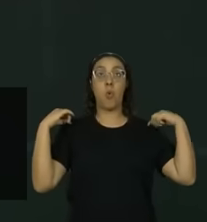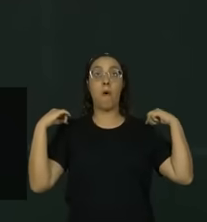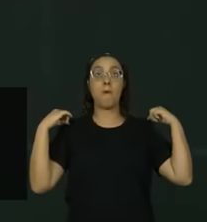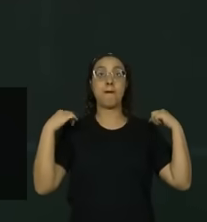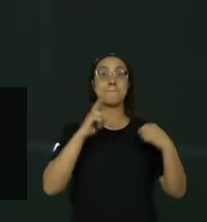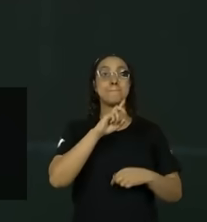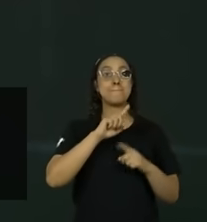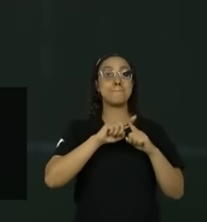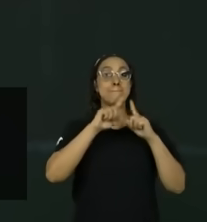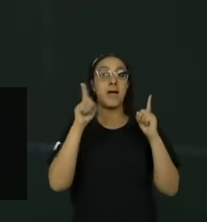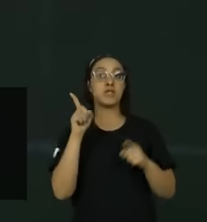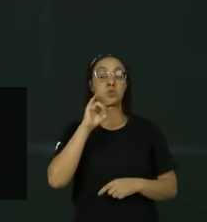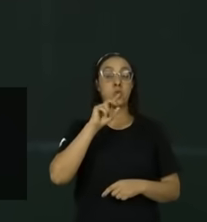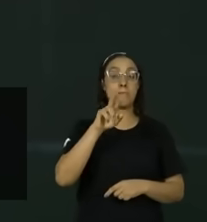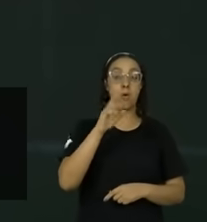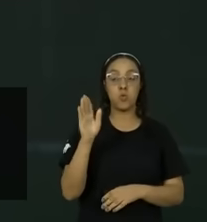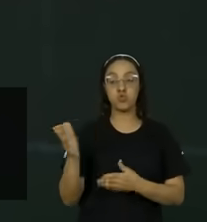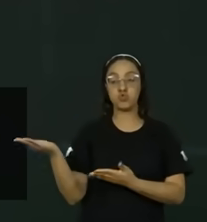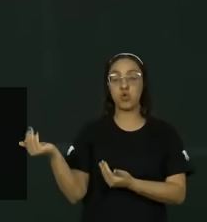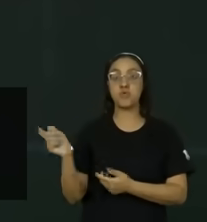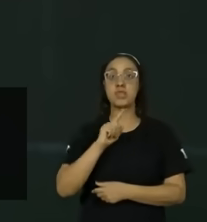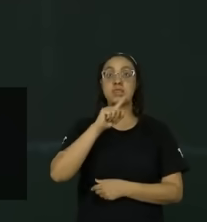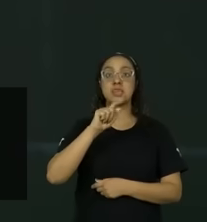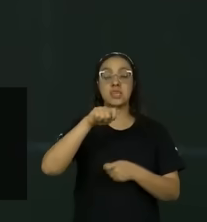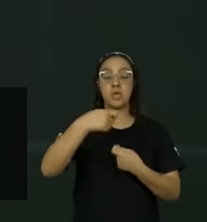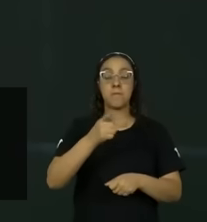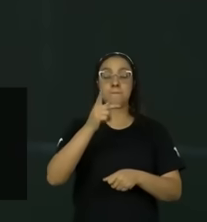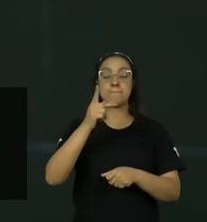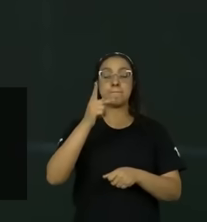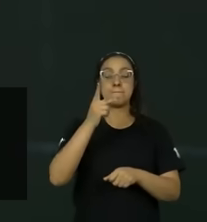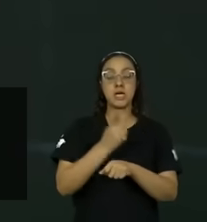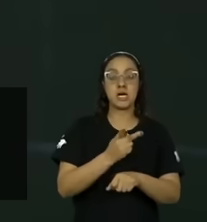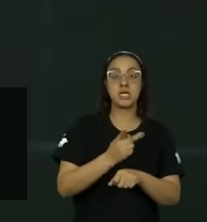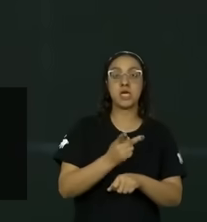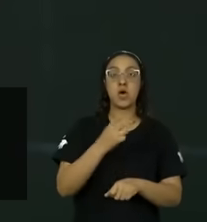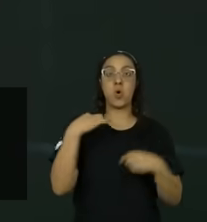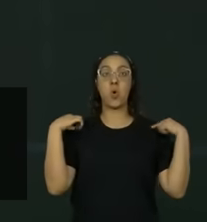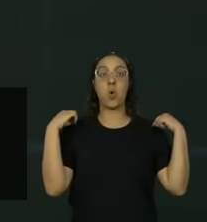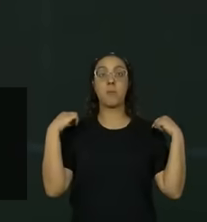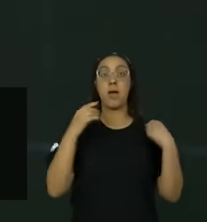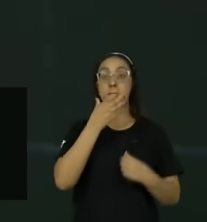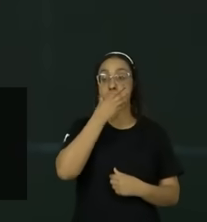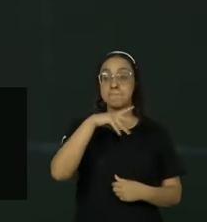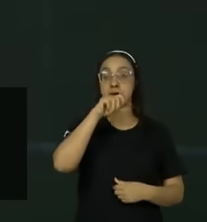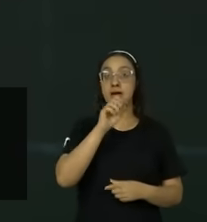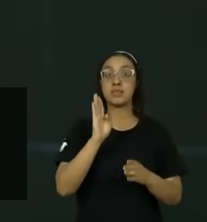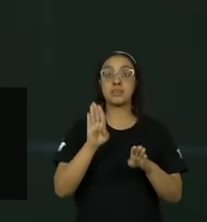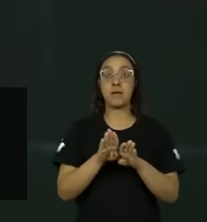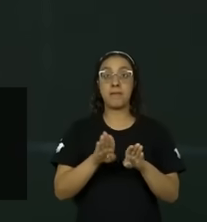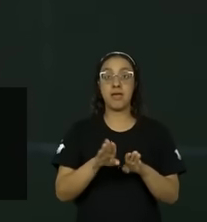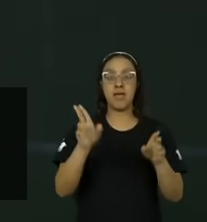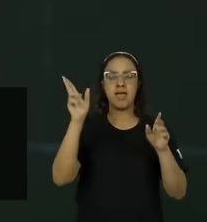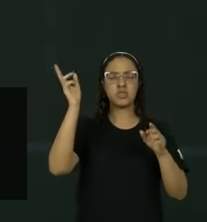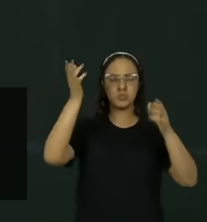a Benjamim deu 300 peças de prata e 5 mudas de roupa. E a seu pai enviou 10 jumentos, carregados com